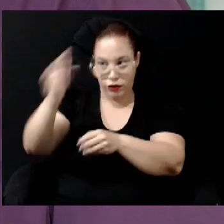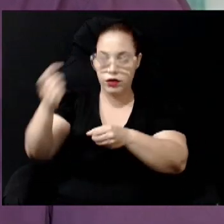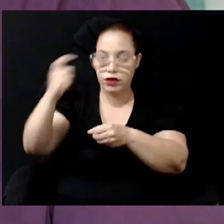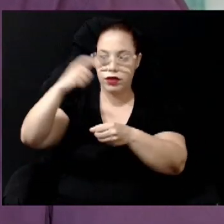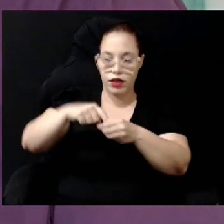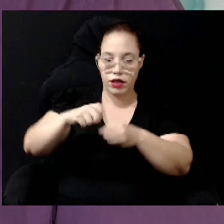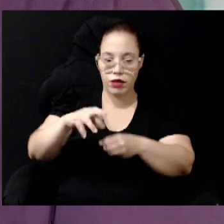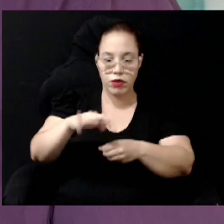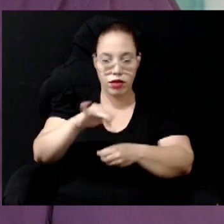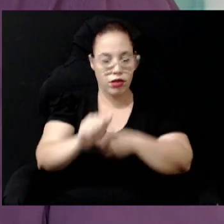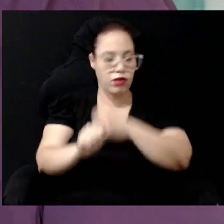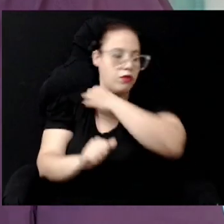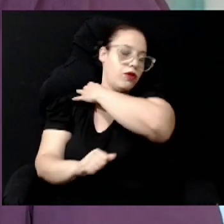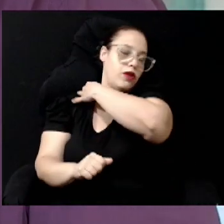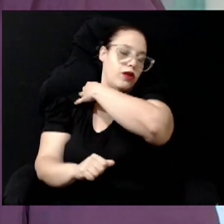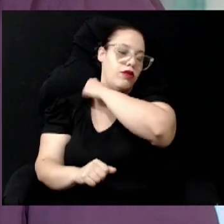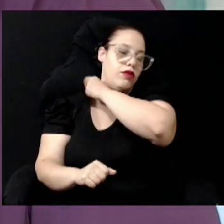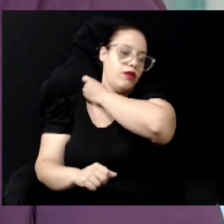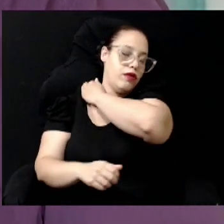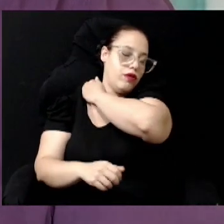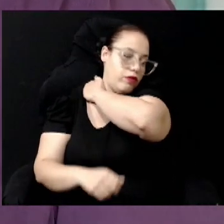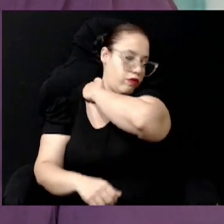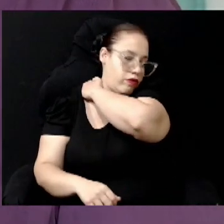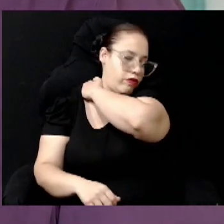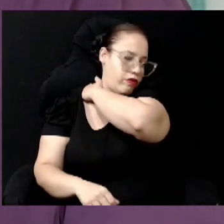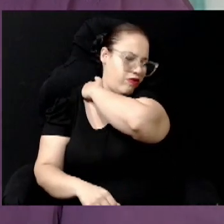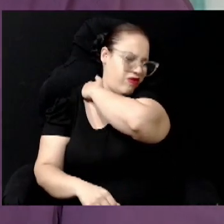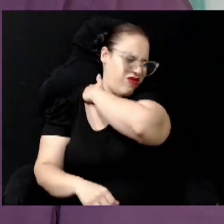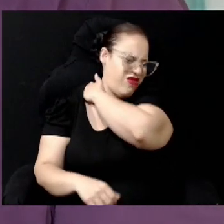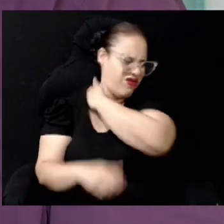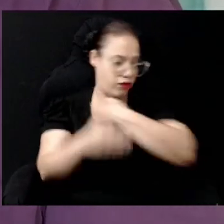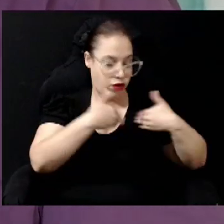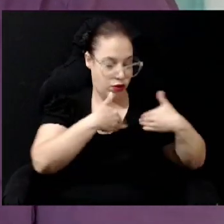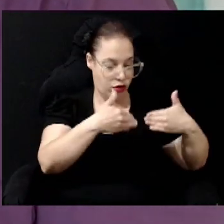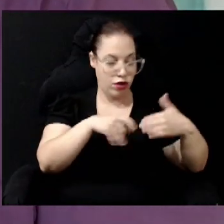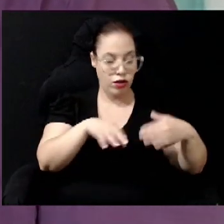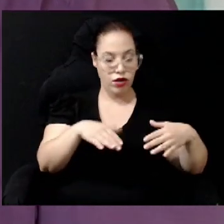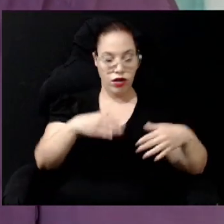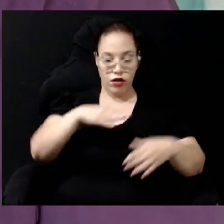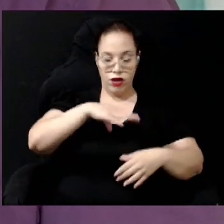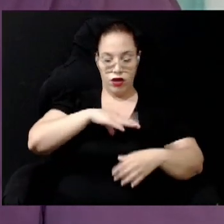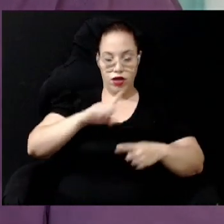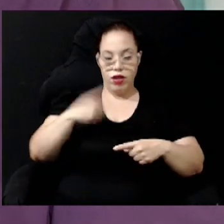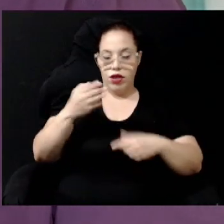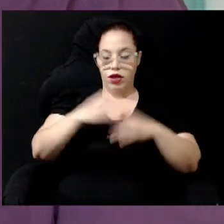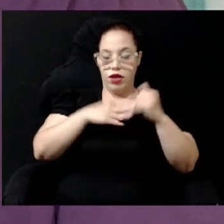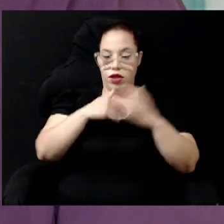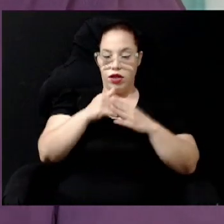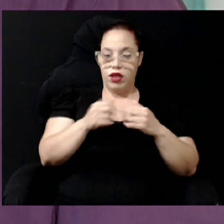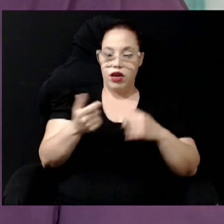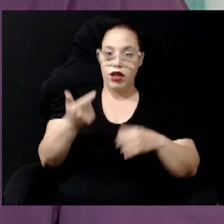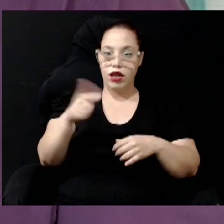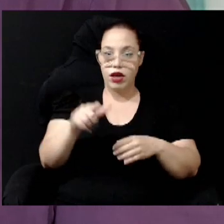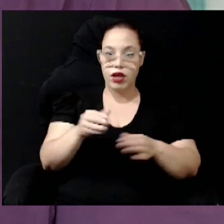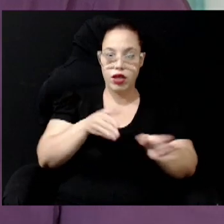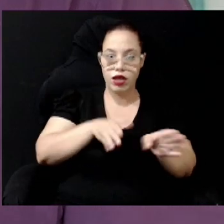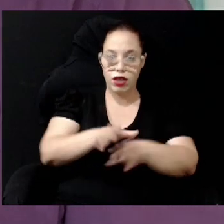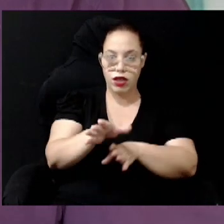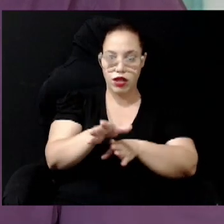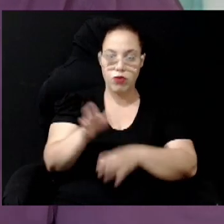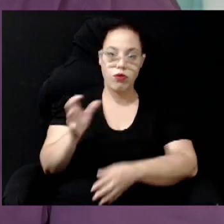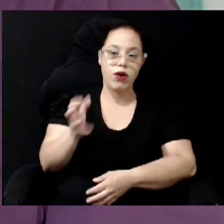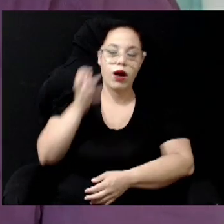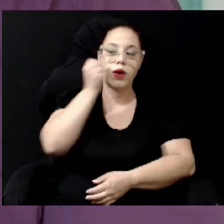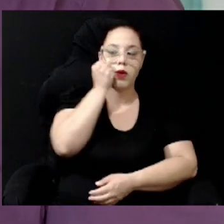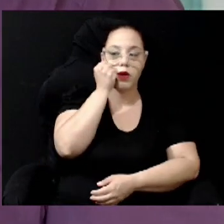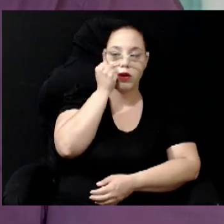Ele fica sob nossa responsabilidade do município e depois do tratamento ele é novamente encaminhado para adoção. O tutor, a